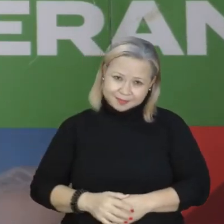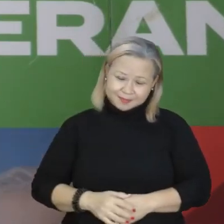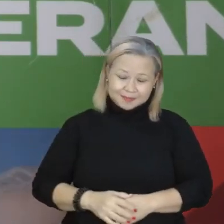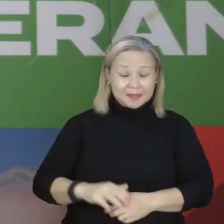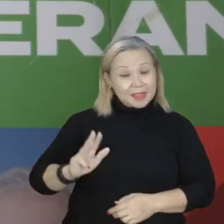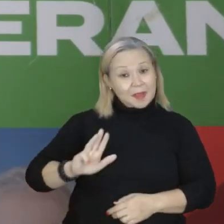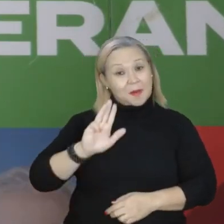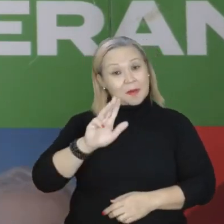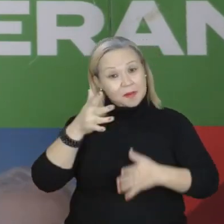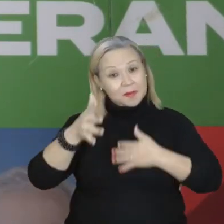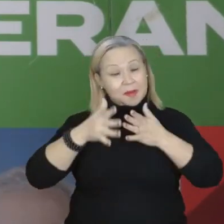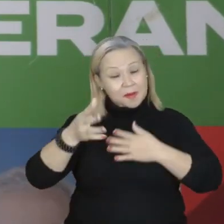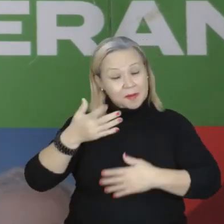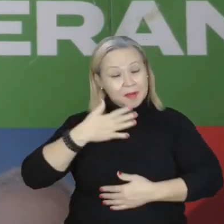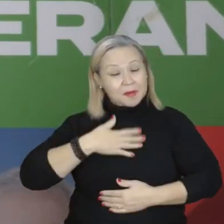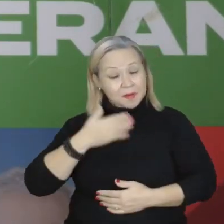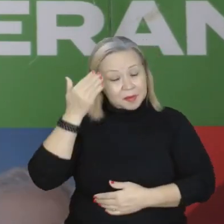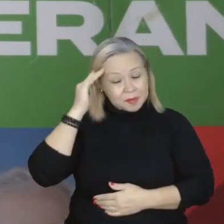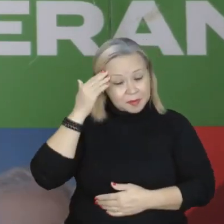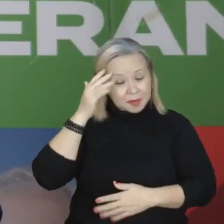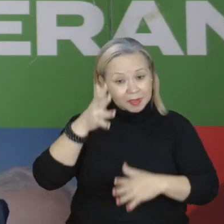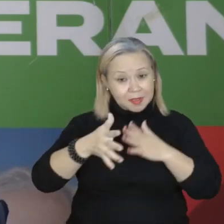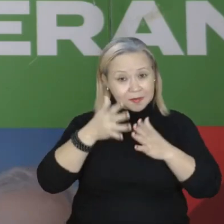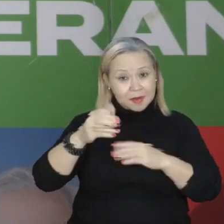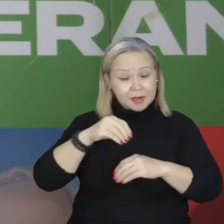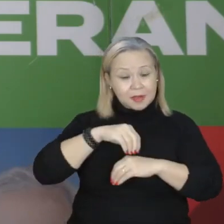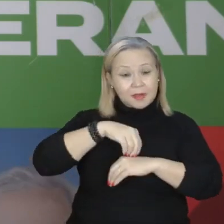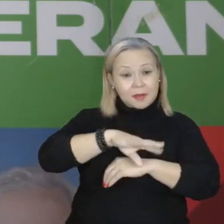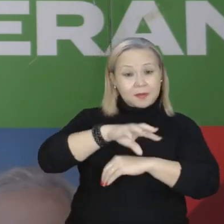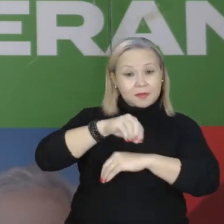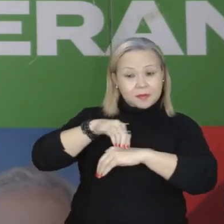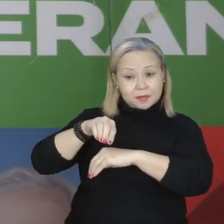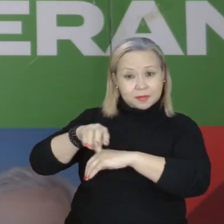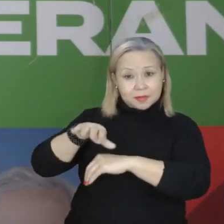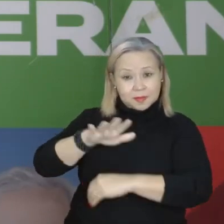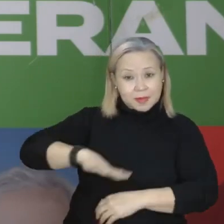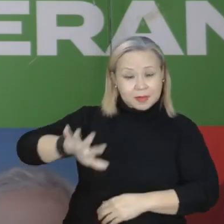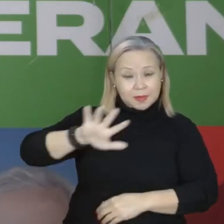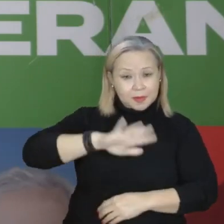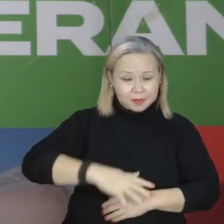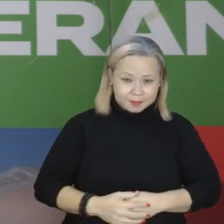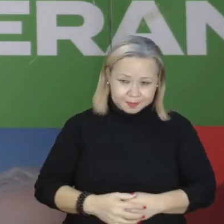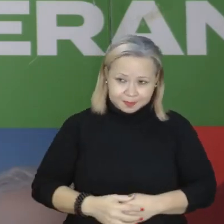entendendo, sabe, o que, que ele está falando para fora da bolha. É isso.